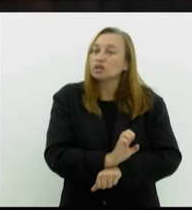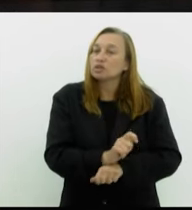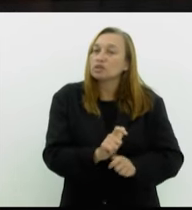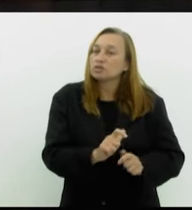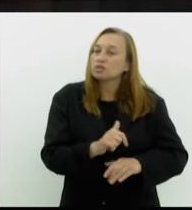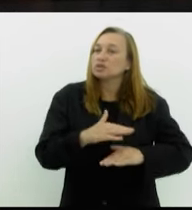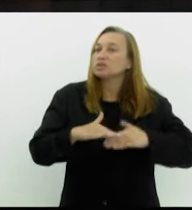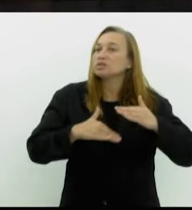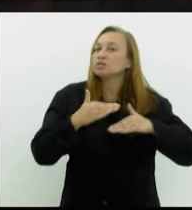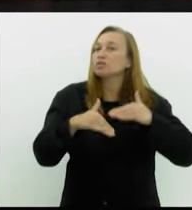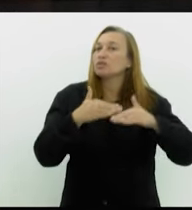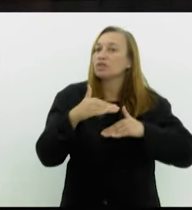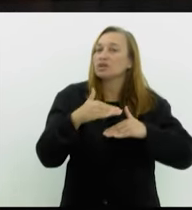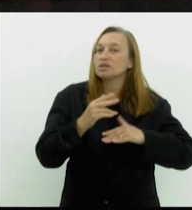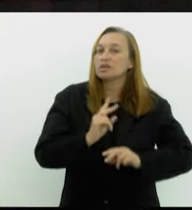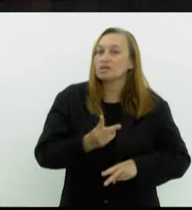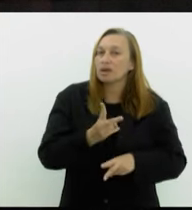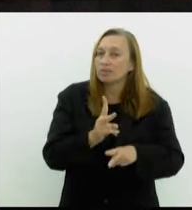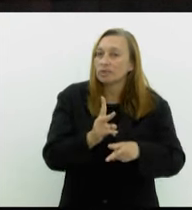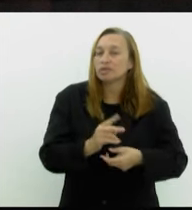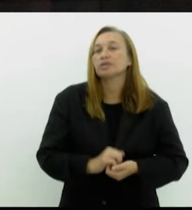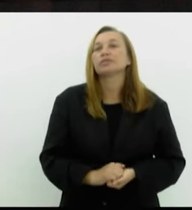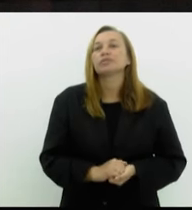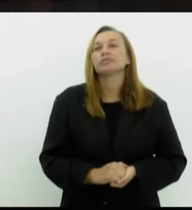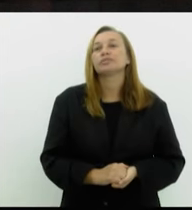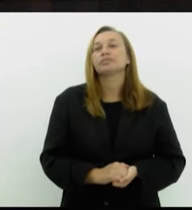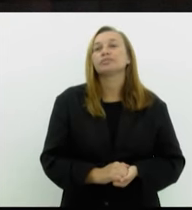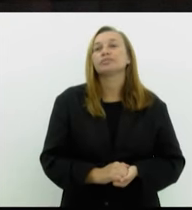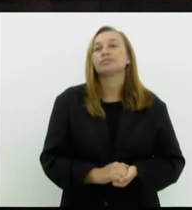crescesse permanentemente,